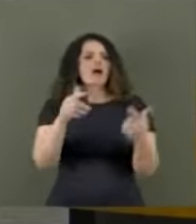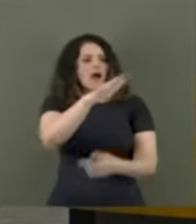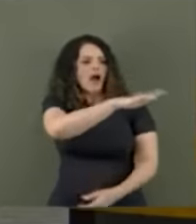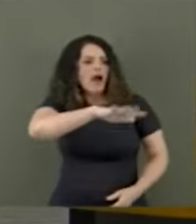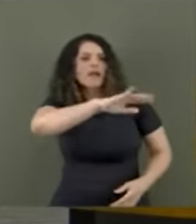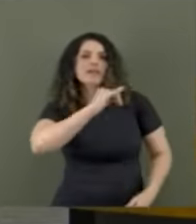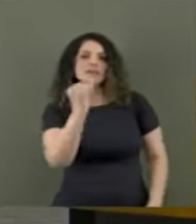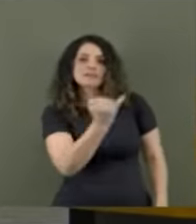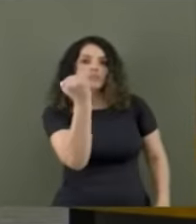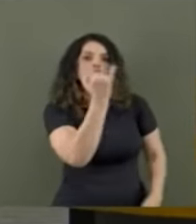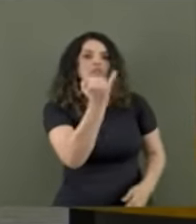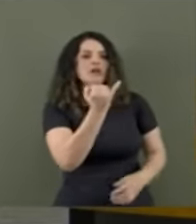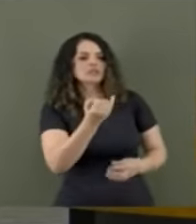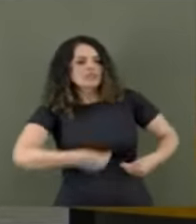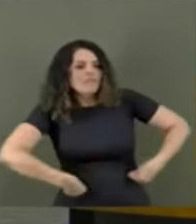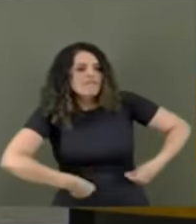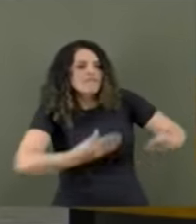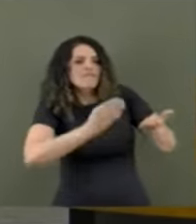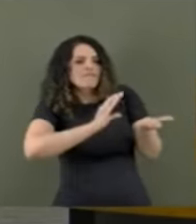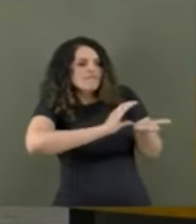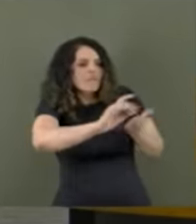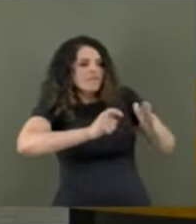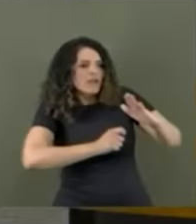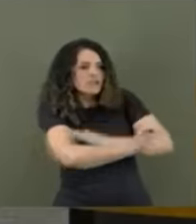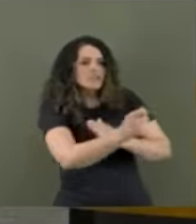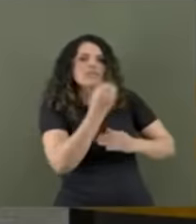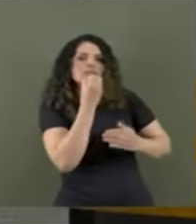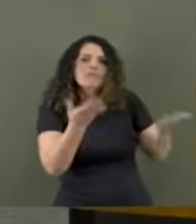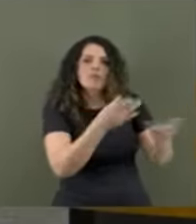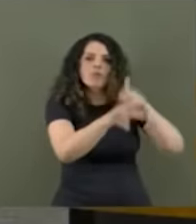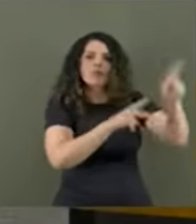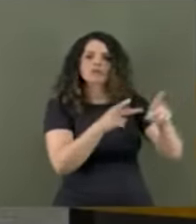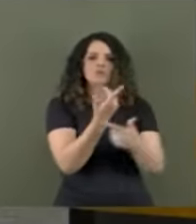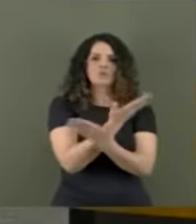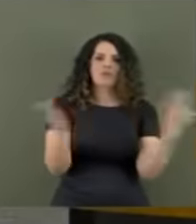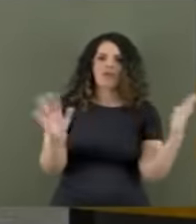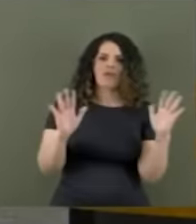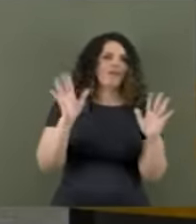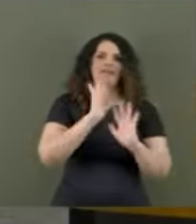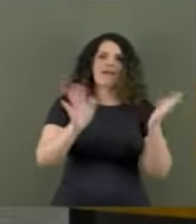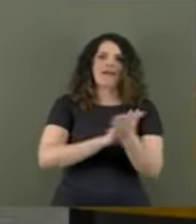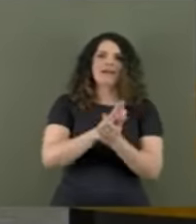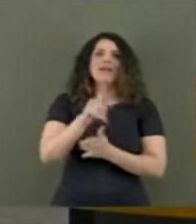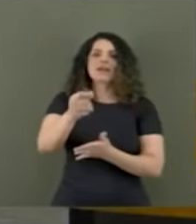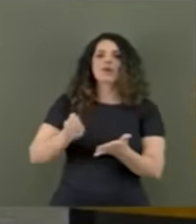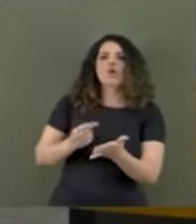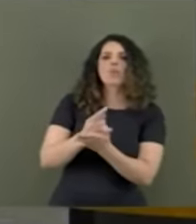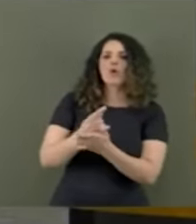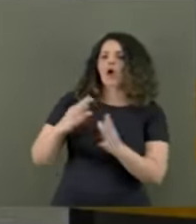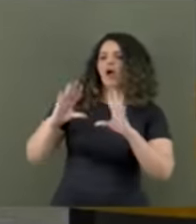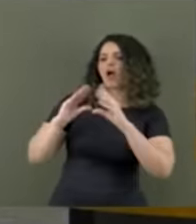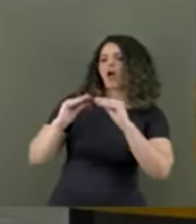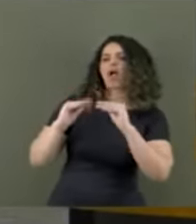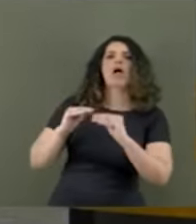estratégicos para beneficiar a população governo Lula nesse ano investiu num Belo enxoval com algodão egípcio